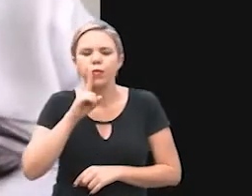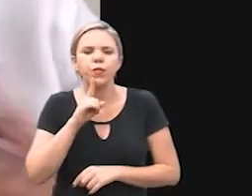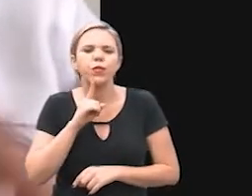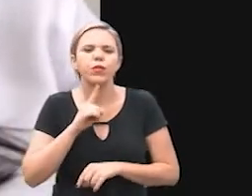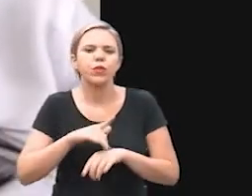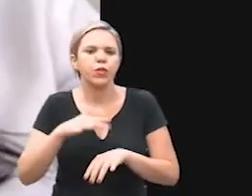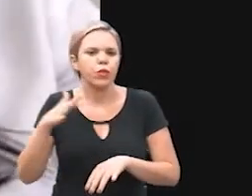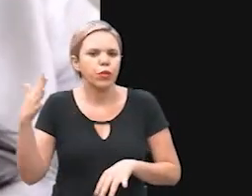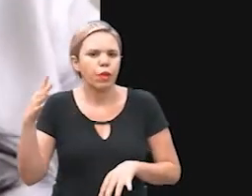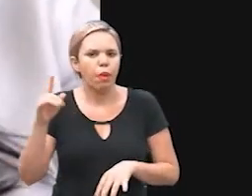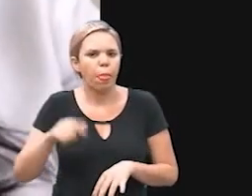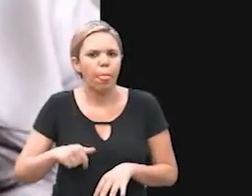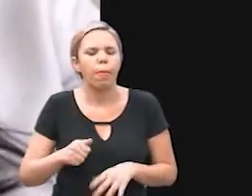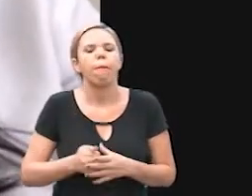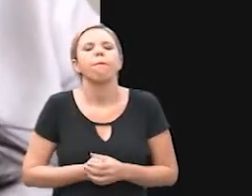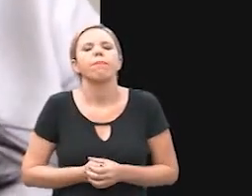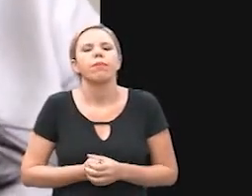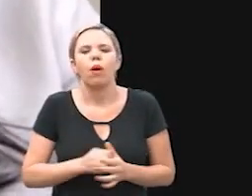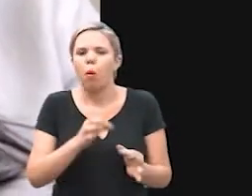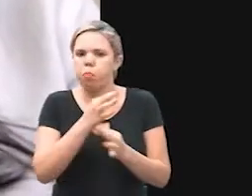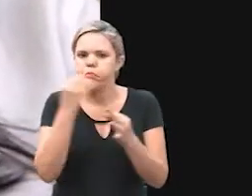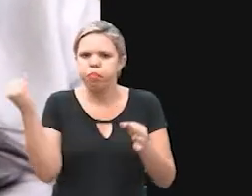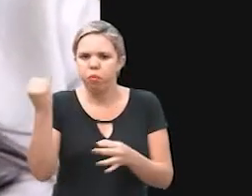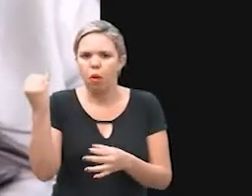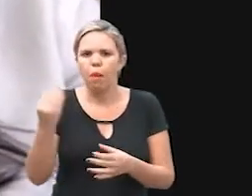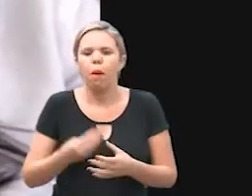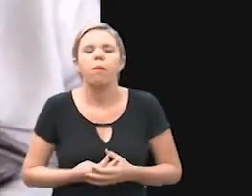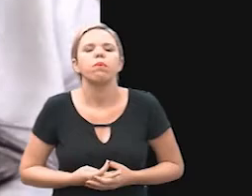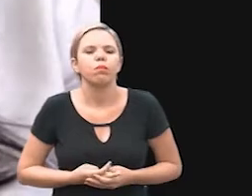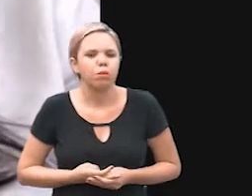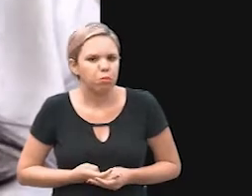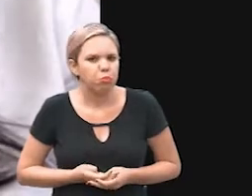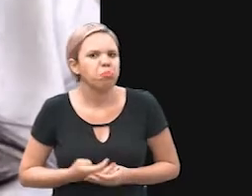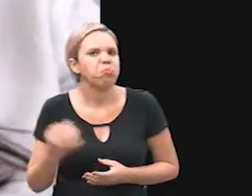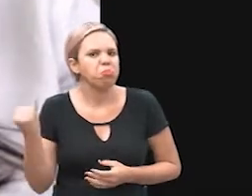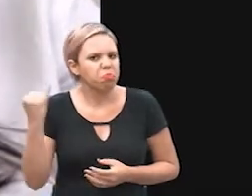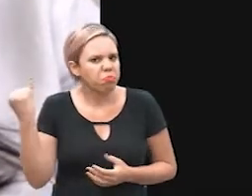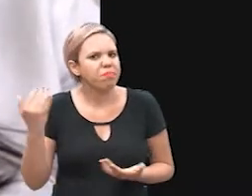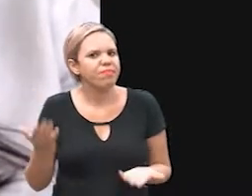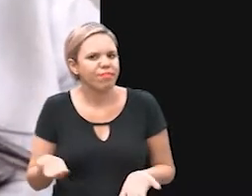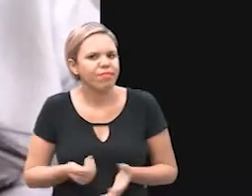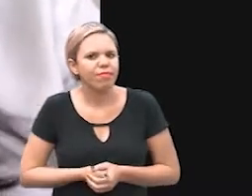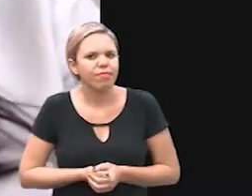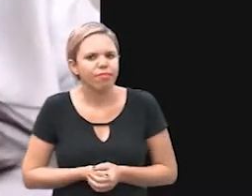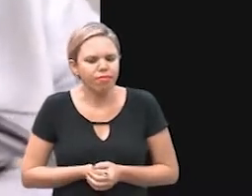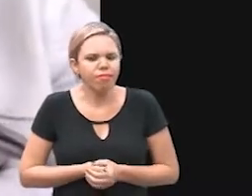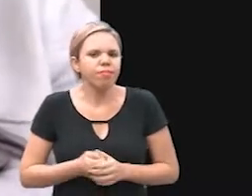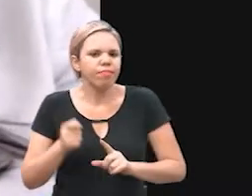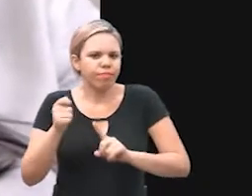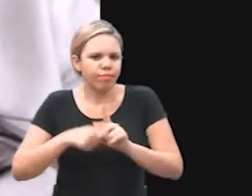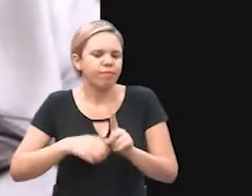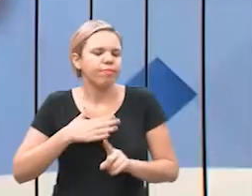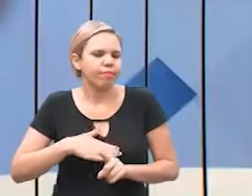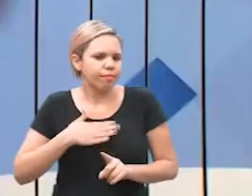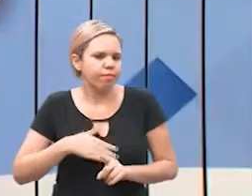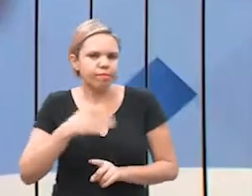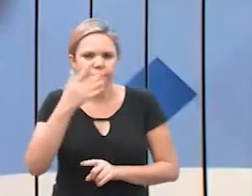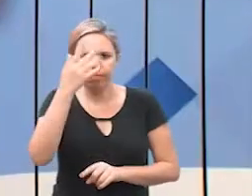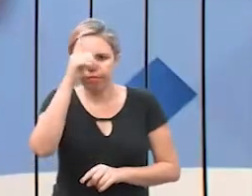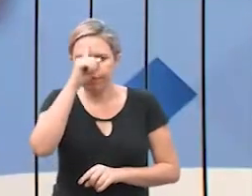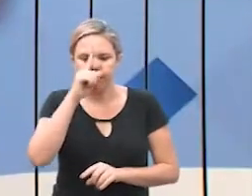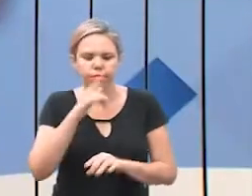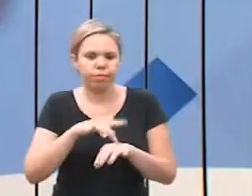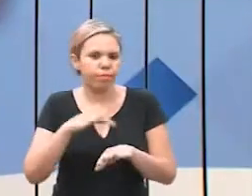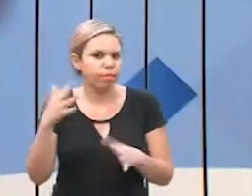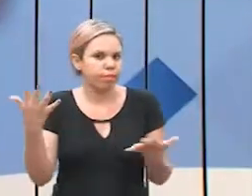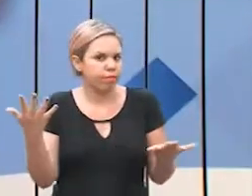né, falando que ele é considerado como uma joia. Olha, de tão importante que ele é, né? Esse mês, o Agosto Dourado, gente, é um mês